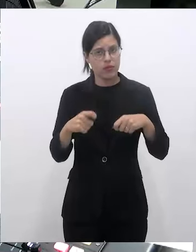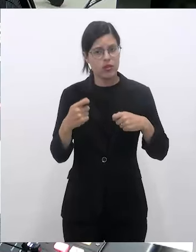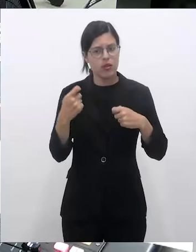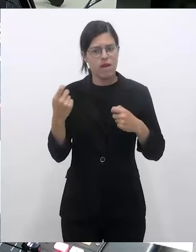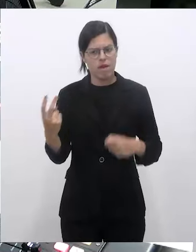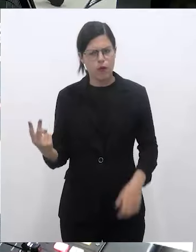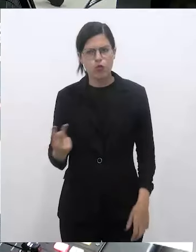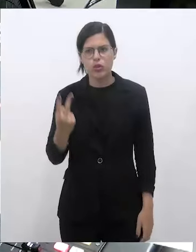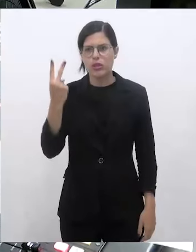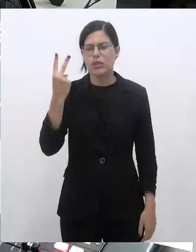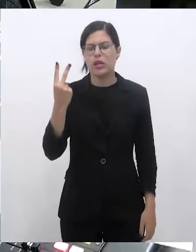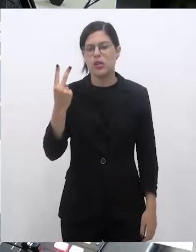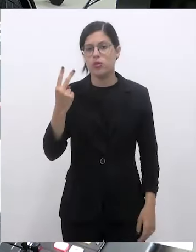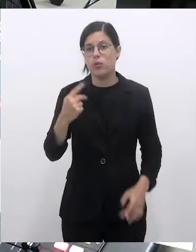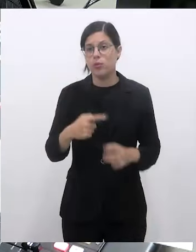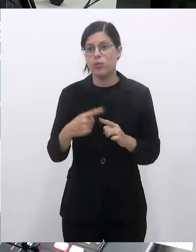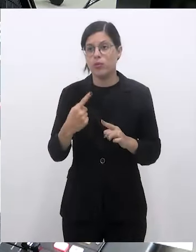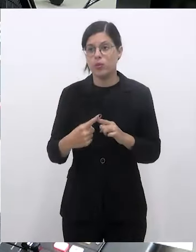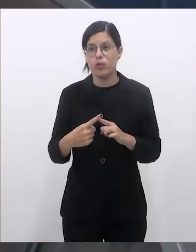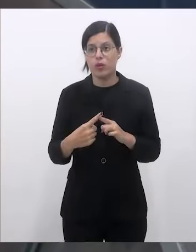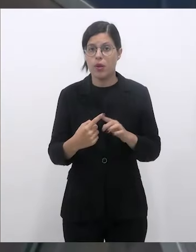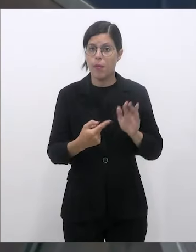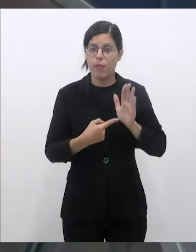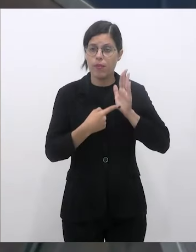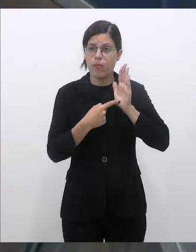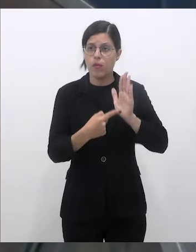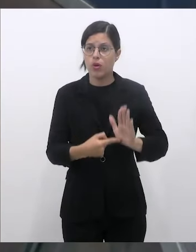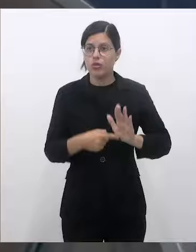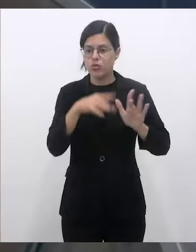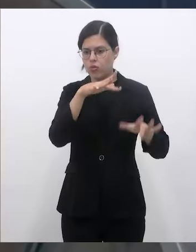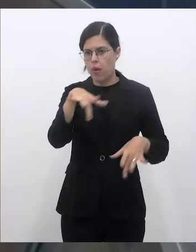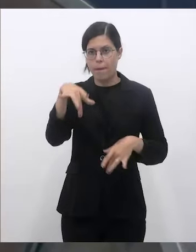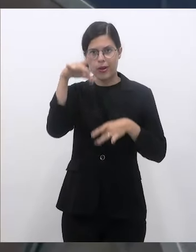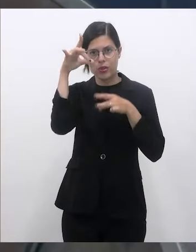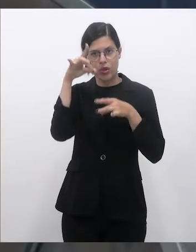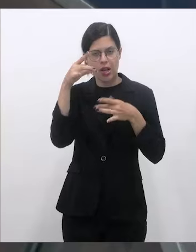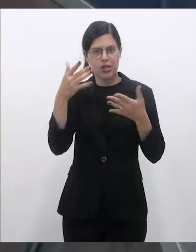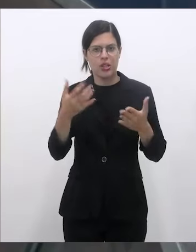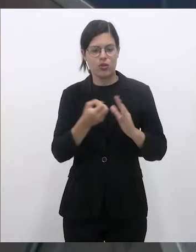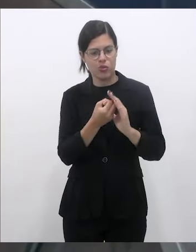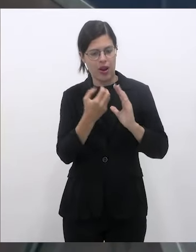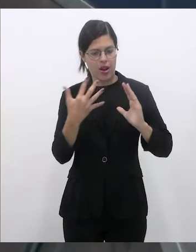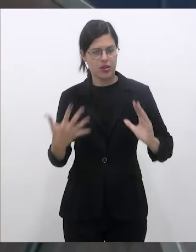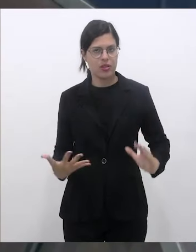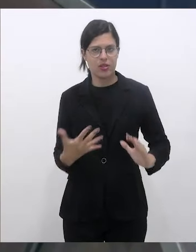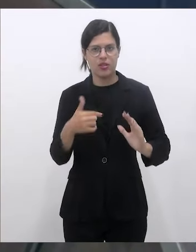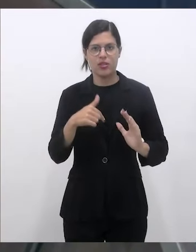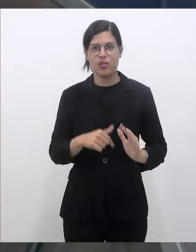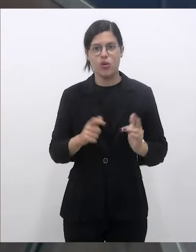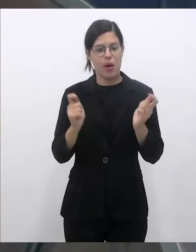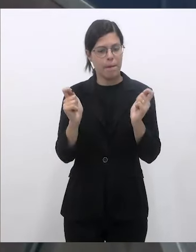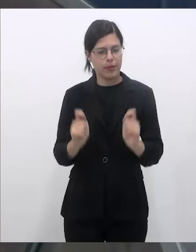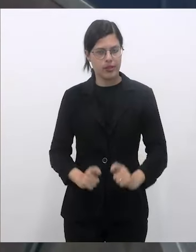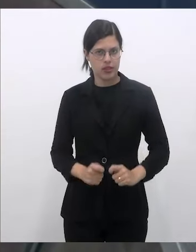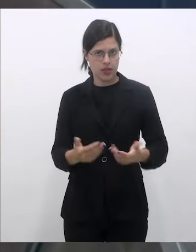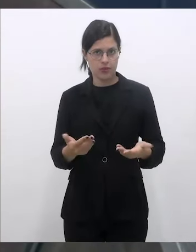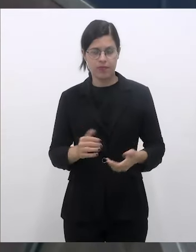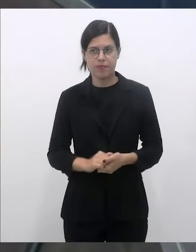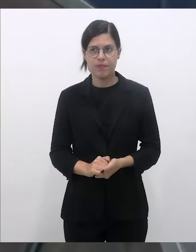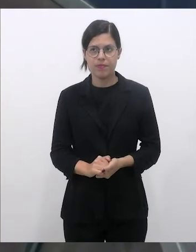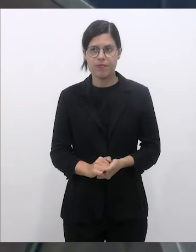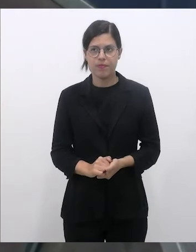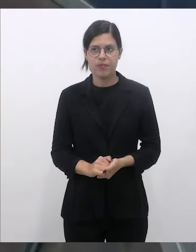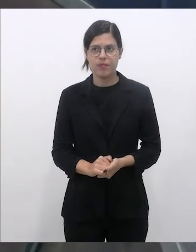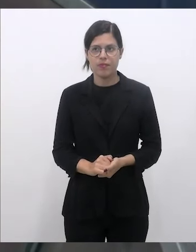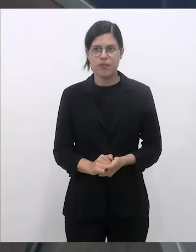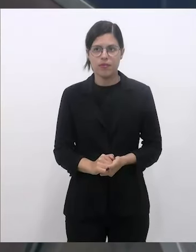bem valorizado, porque aquilo reflete a tua personalidade, o teu padrão, a tua capacidade.